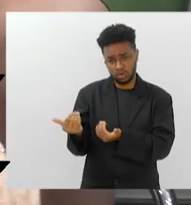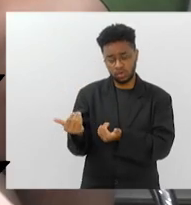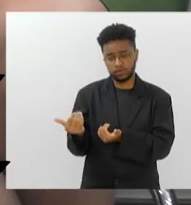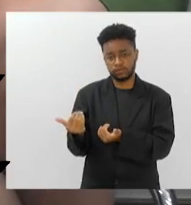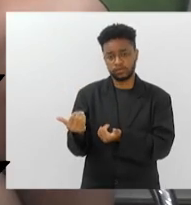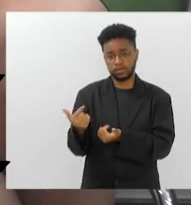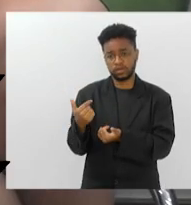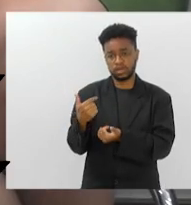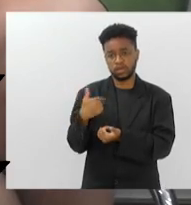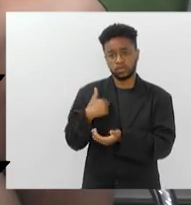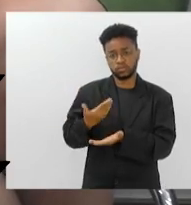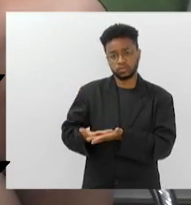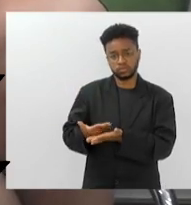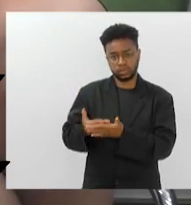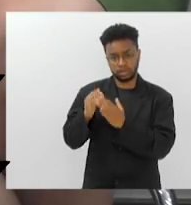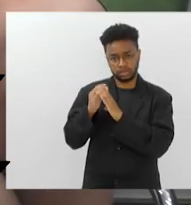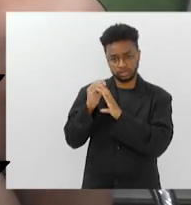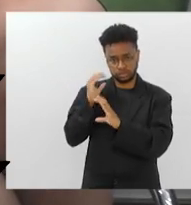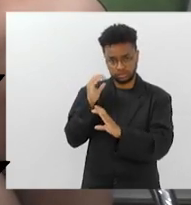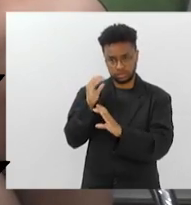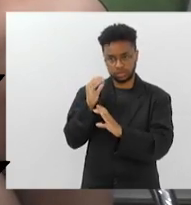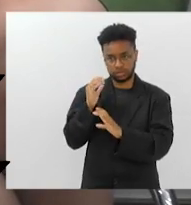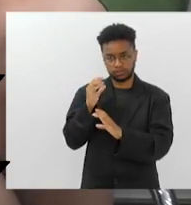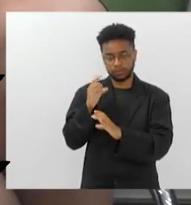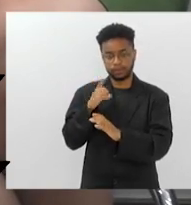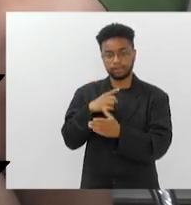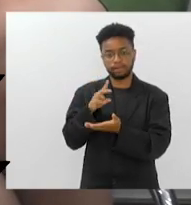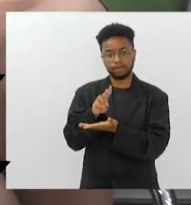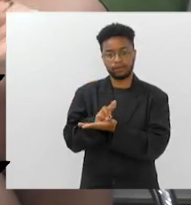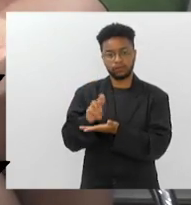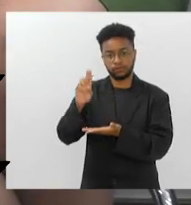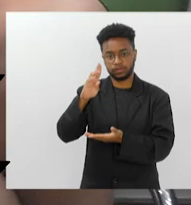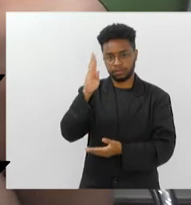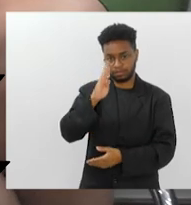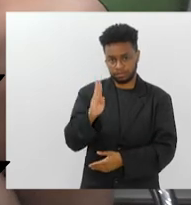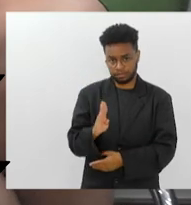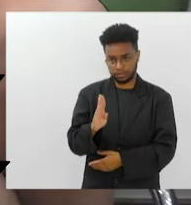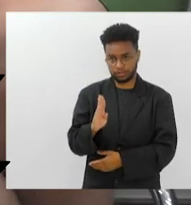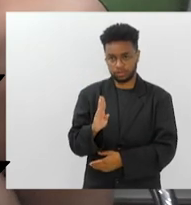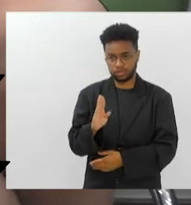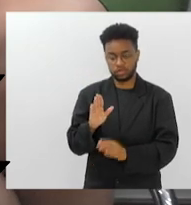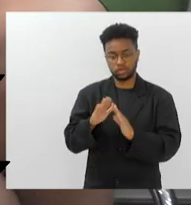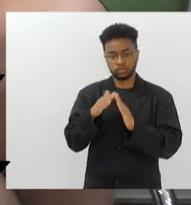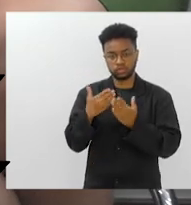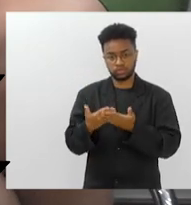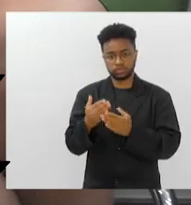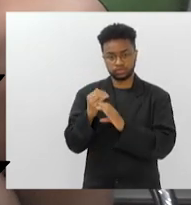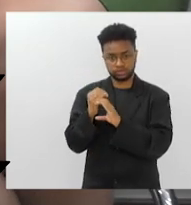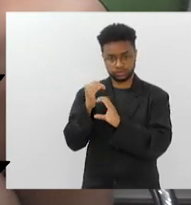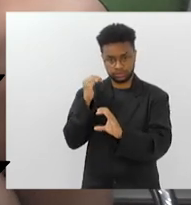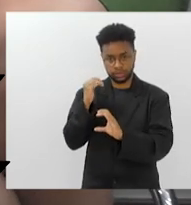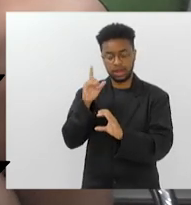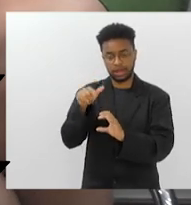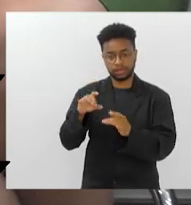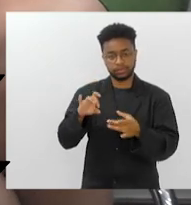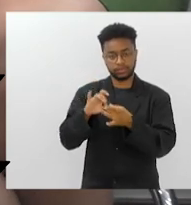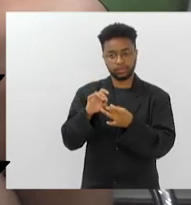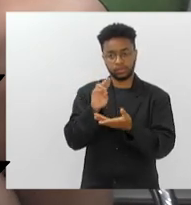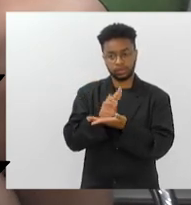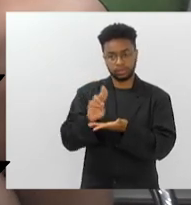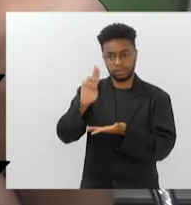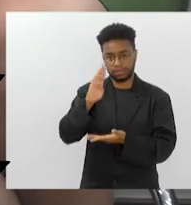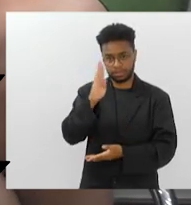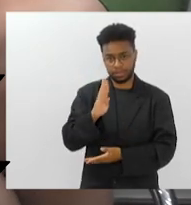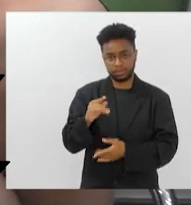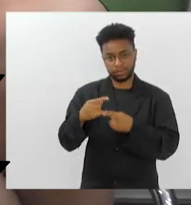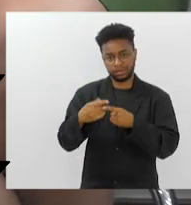fiz engenharia Aid a Escola de Engenharia era da Universidade do Brasil porque ess aqui era